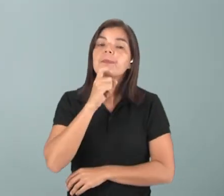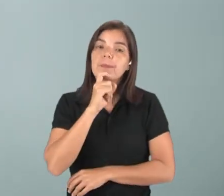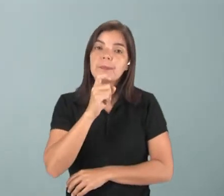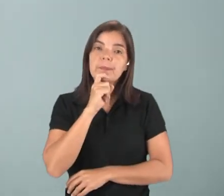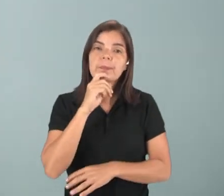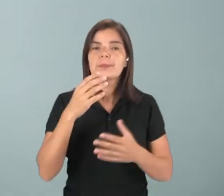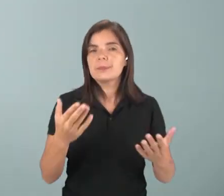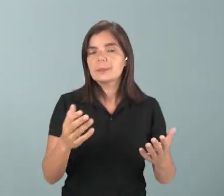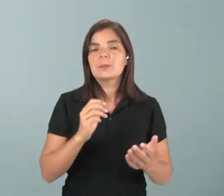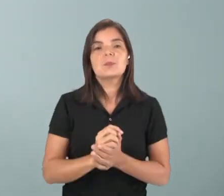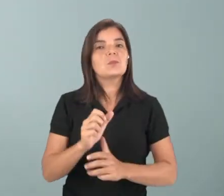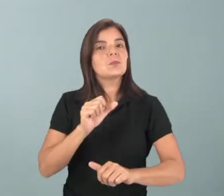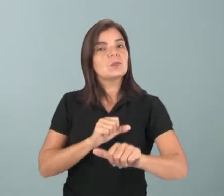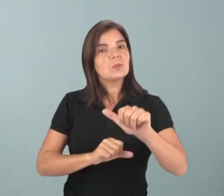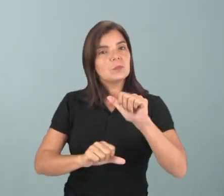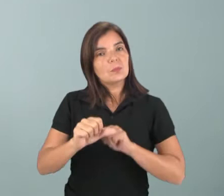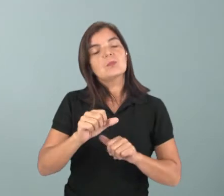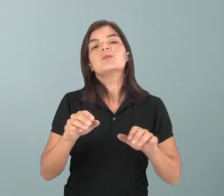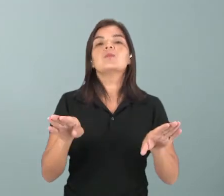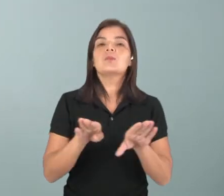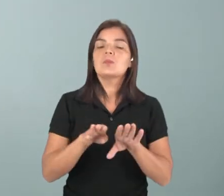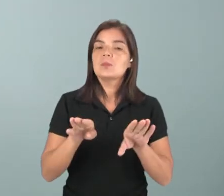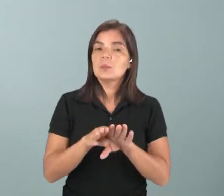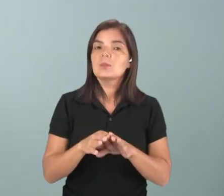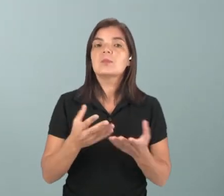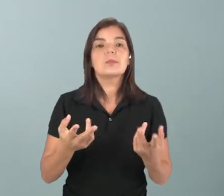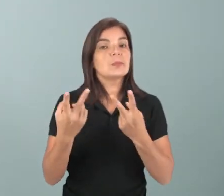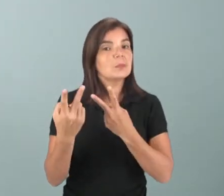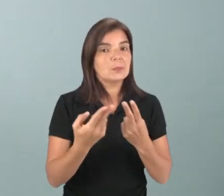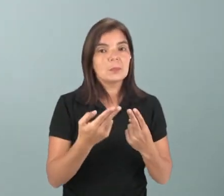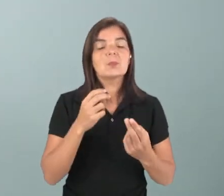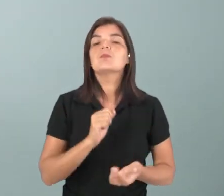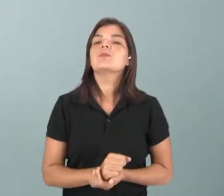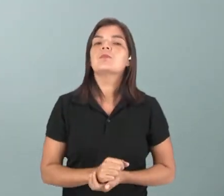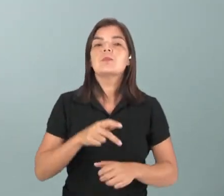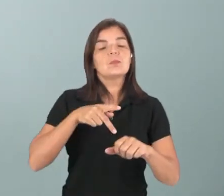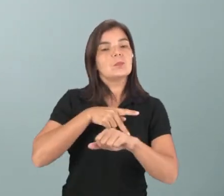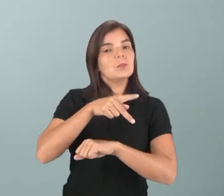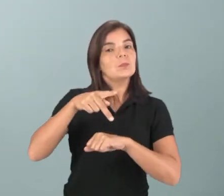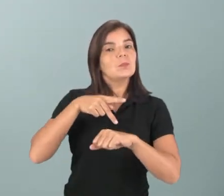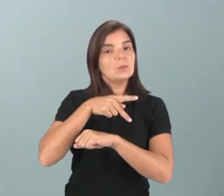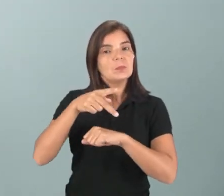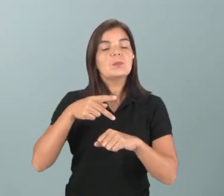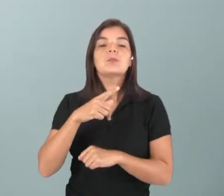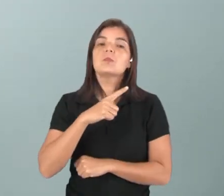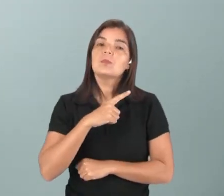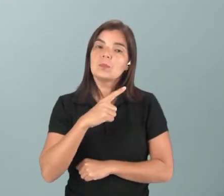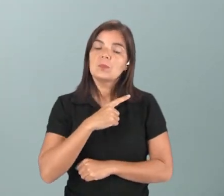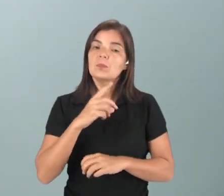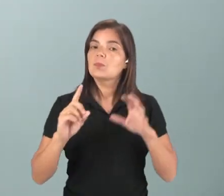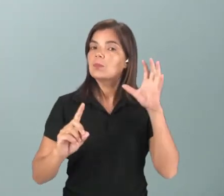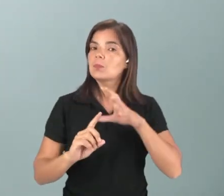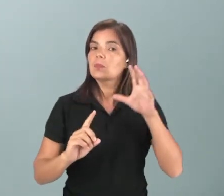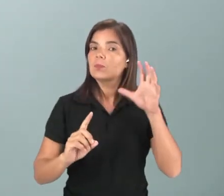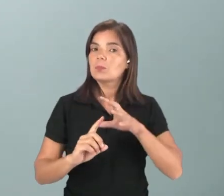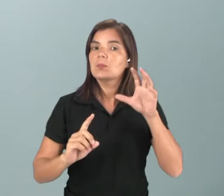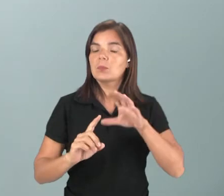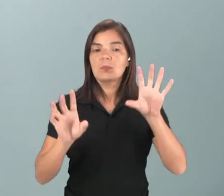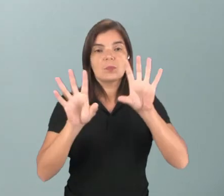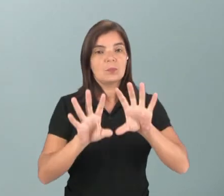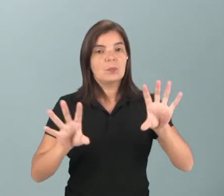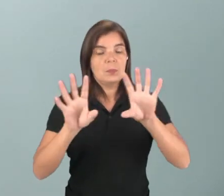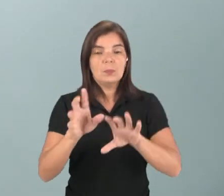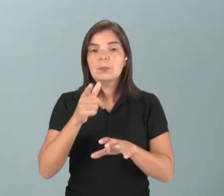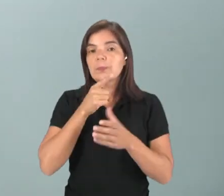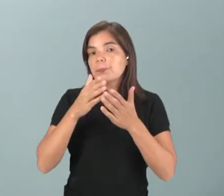frias. E aí elas trocam, né, essas correntes oceânicas, tá? Países, né, que estão sob influência de correntes